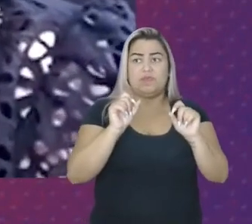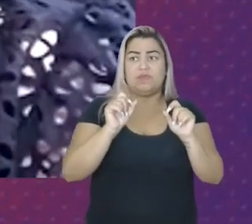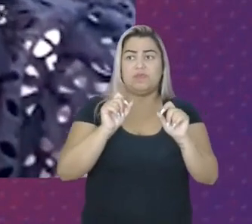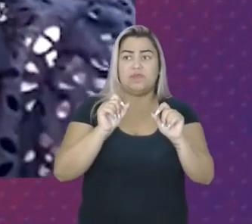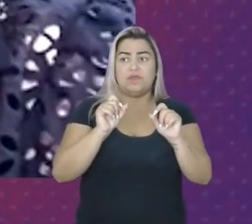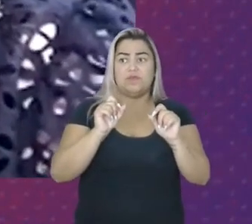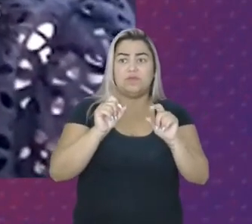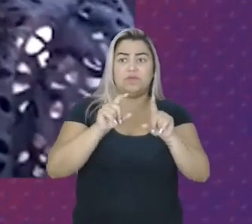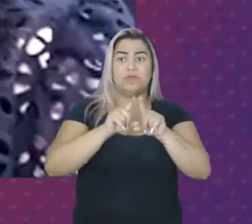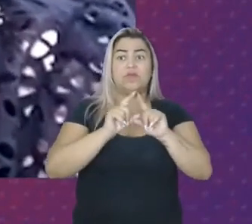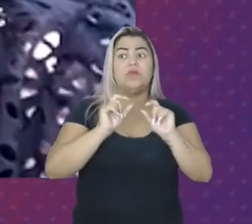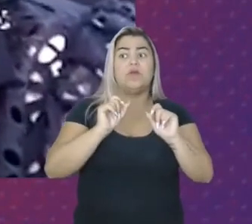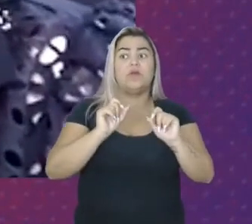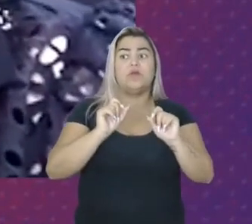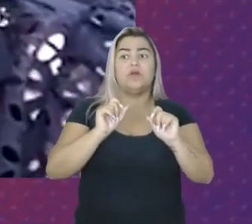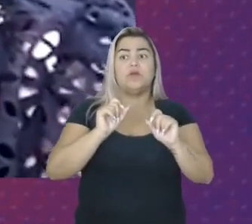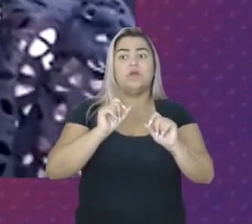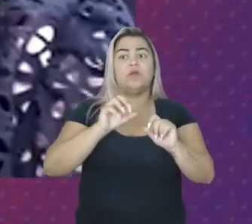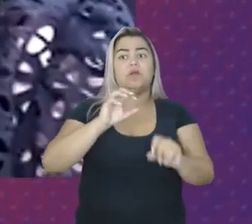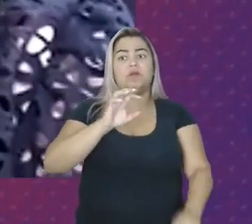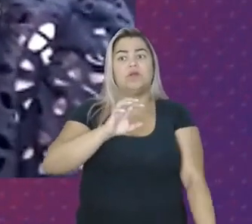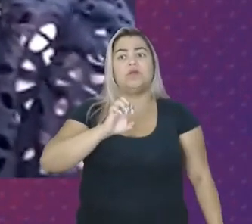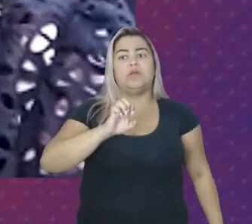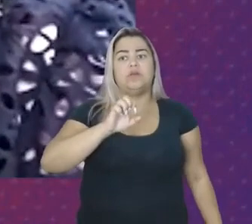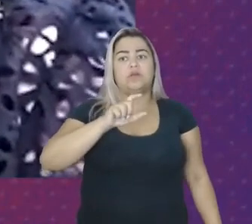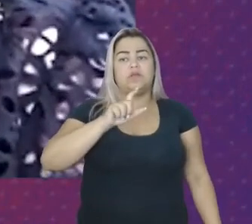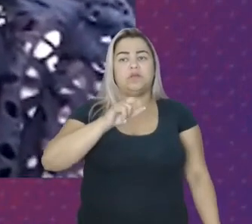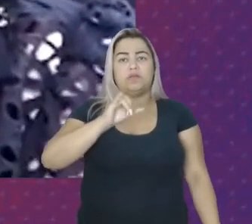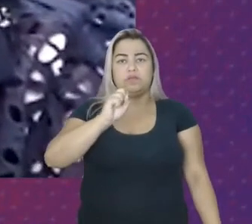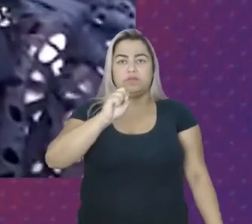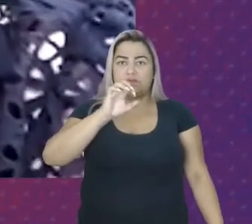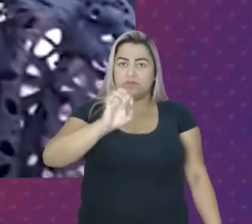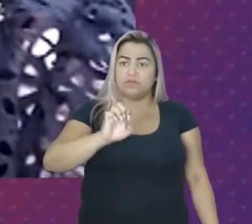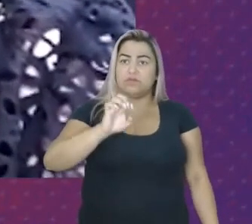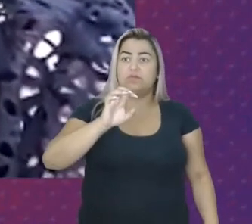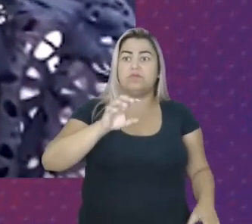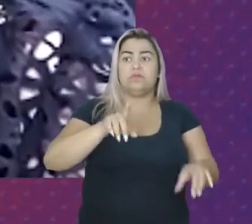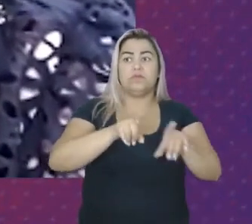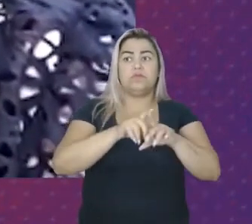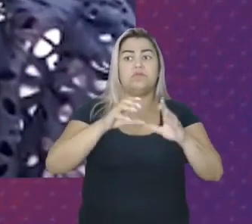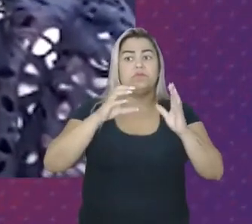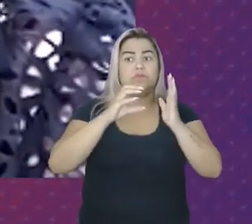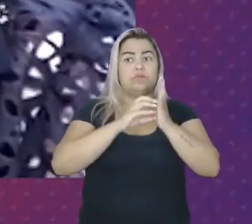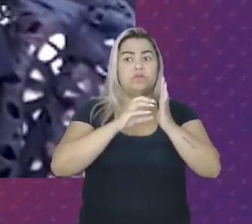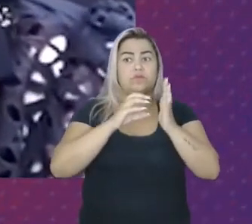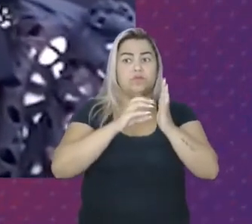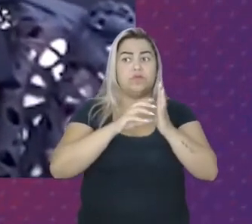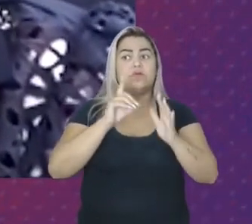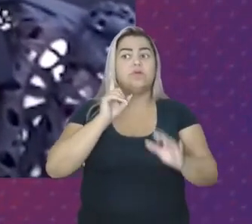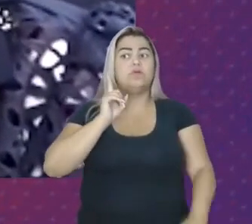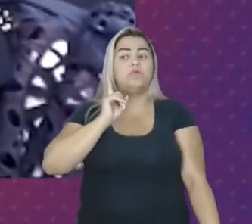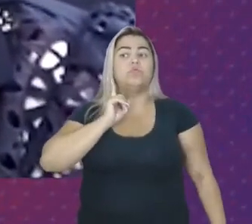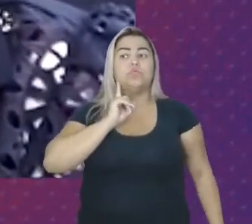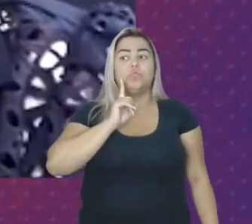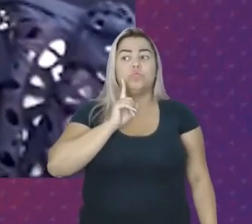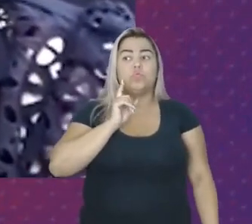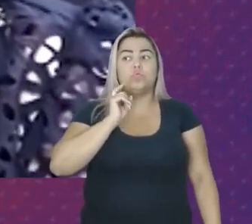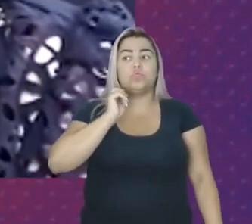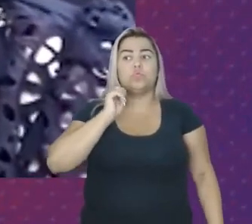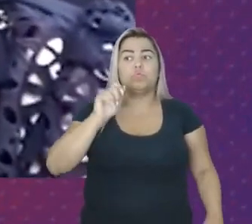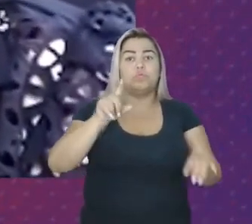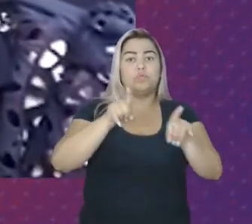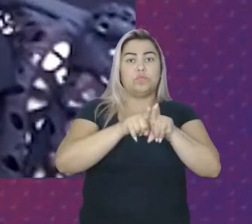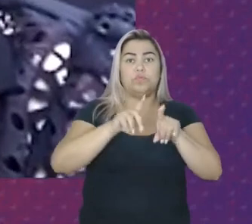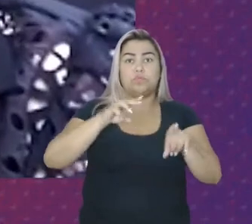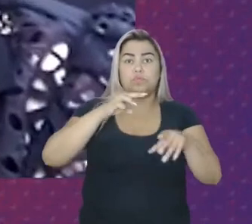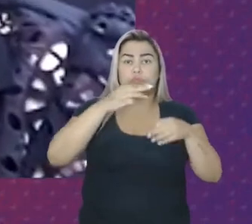dessa videoaula. Sou Lene Teixeira, sou de Ipatinga, Minas Gerais, secretária de Mulheres do município,